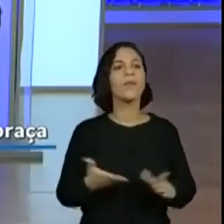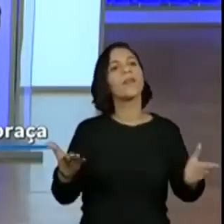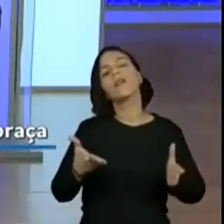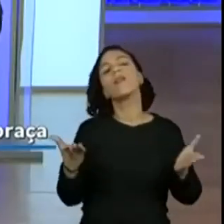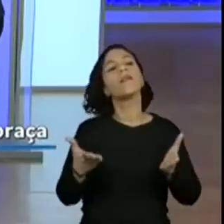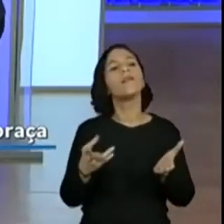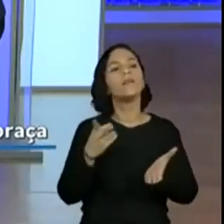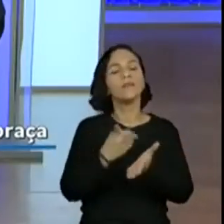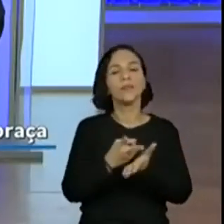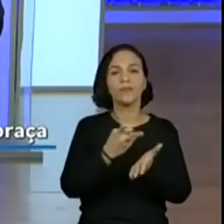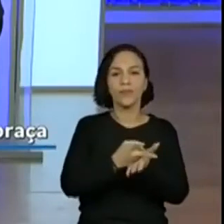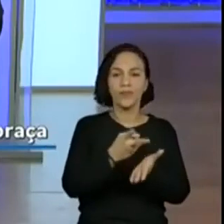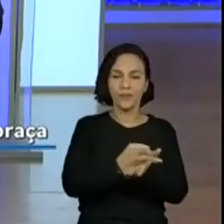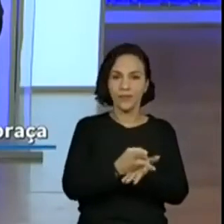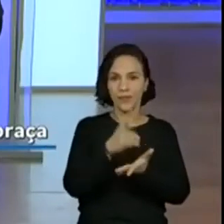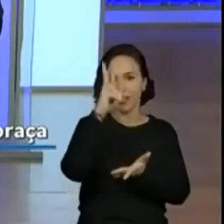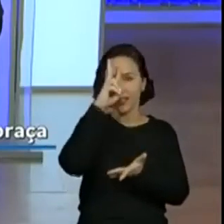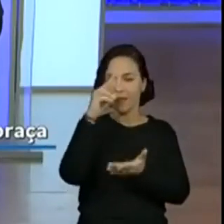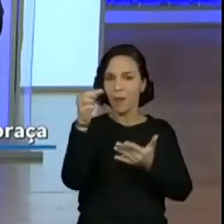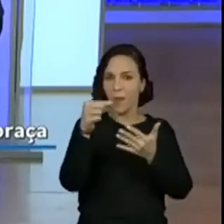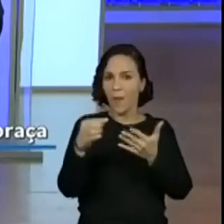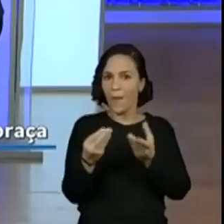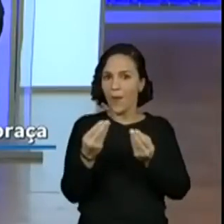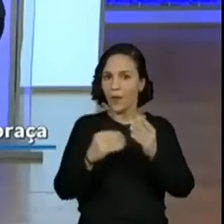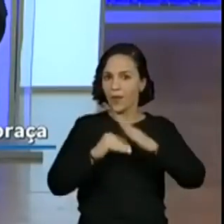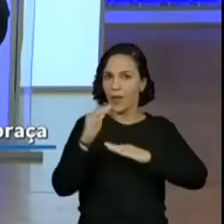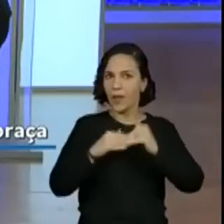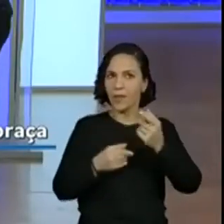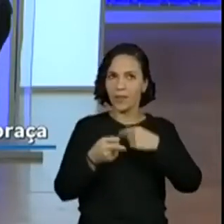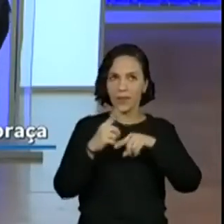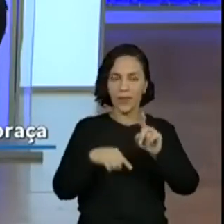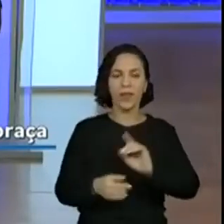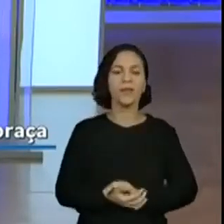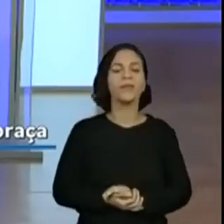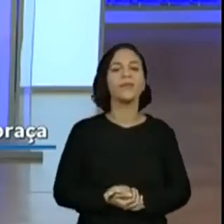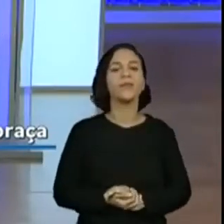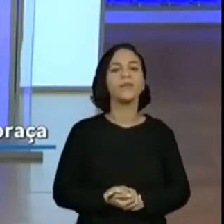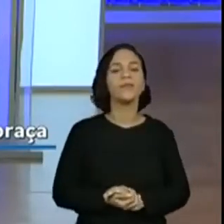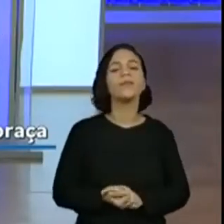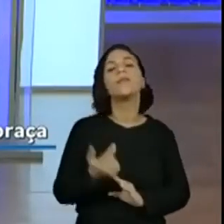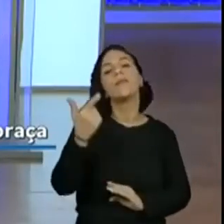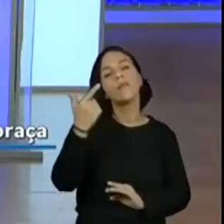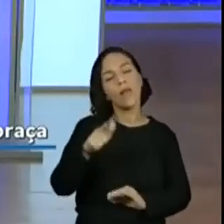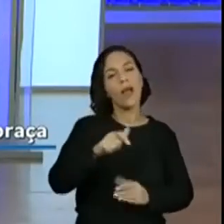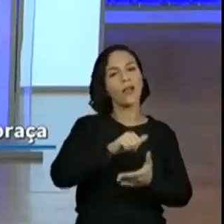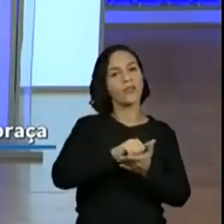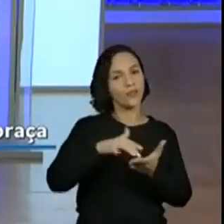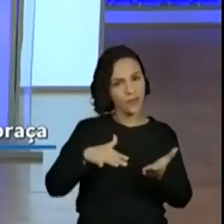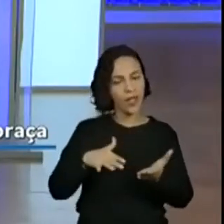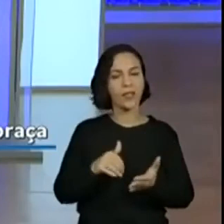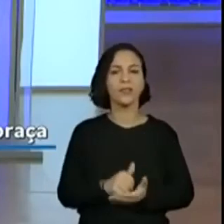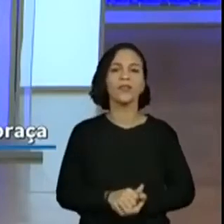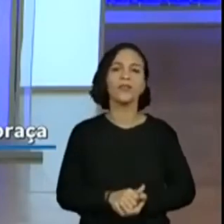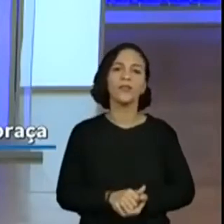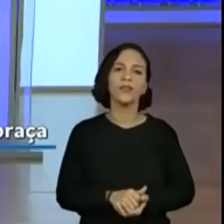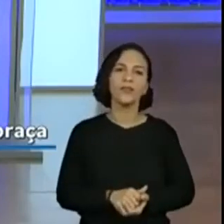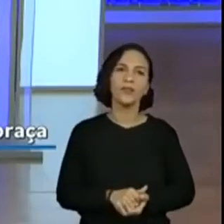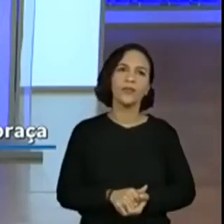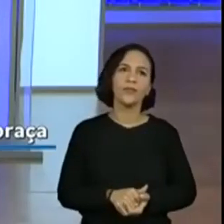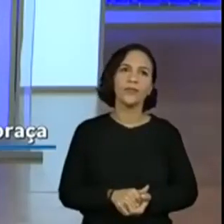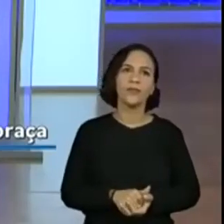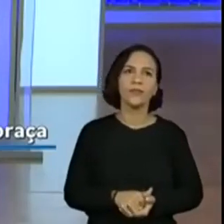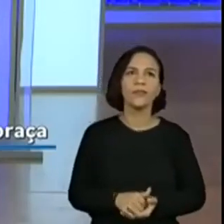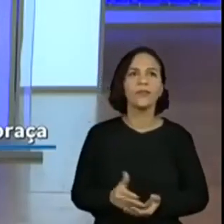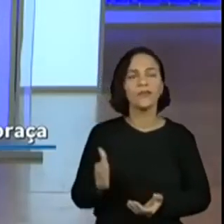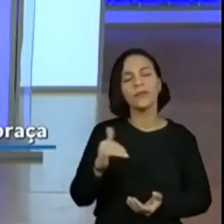dar conta aqui, que vocês lembram que era bastante habilidade, certo? A gente tem mais uma atividade. Por favor,